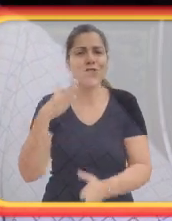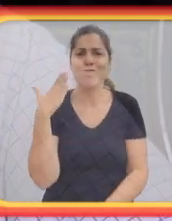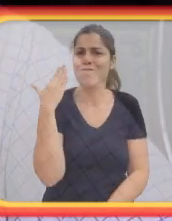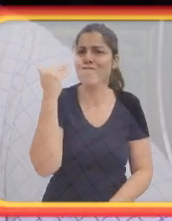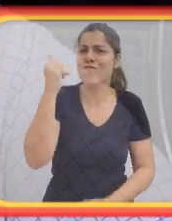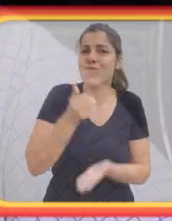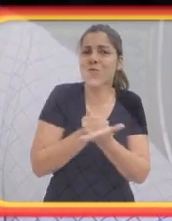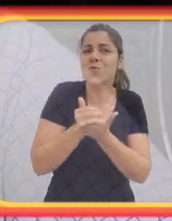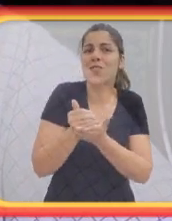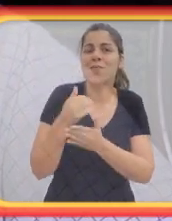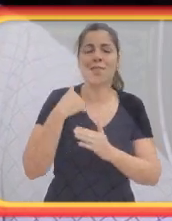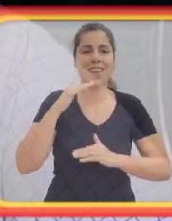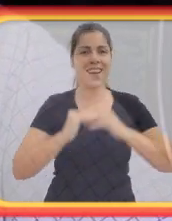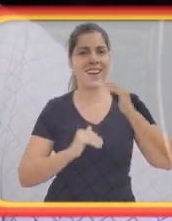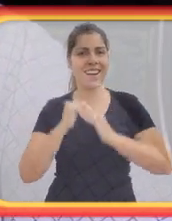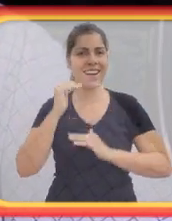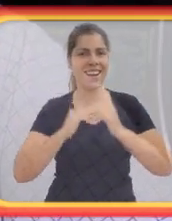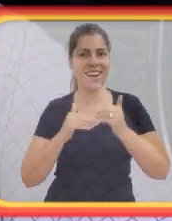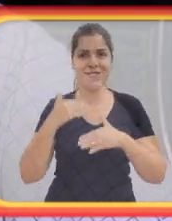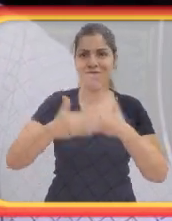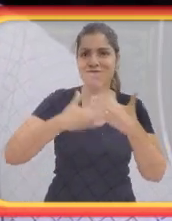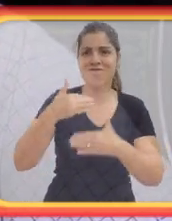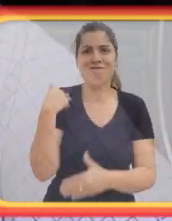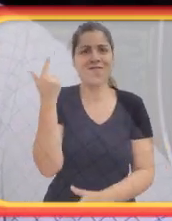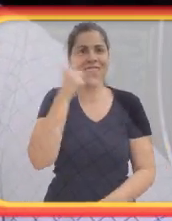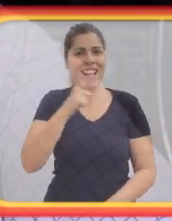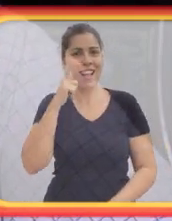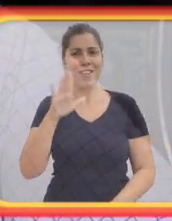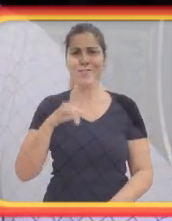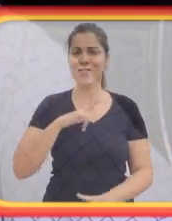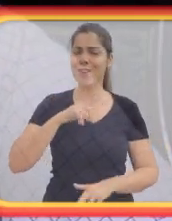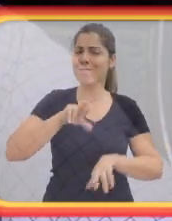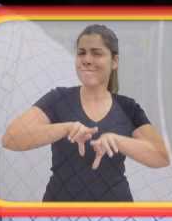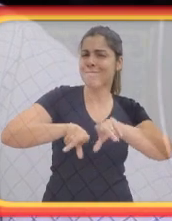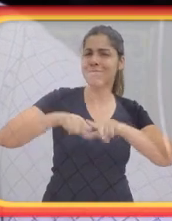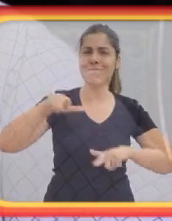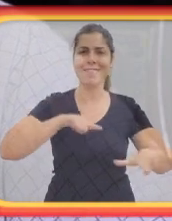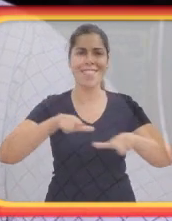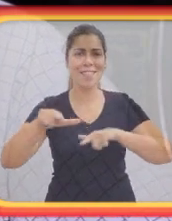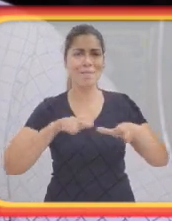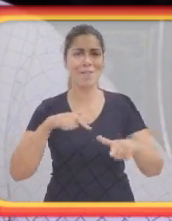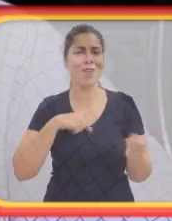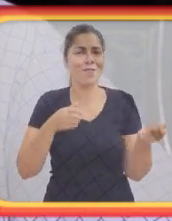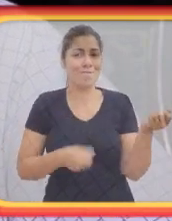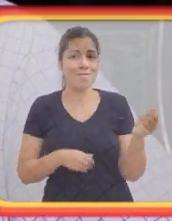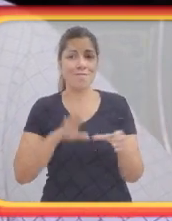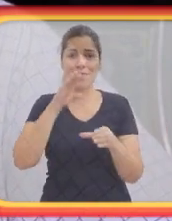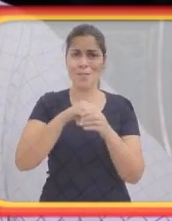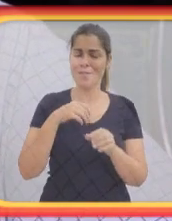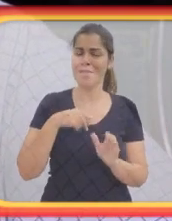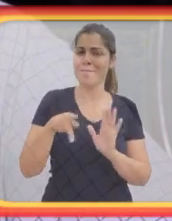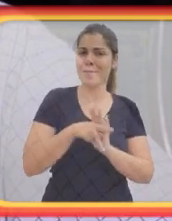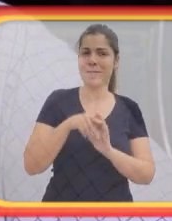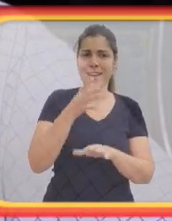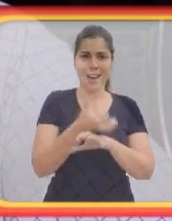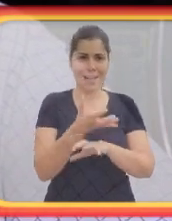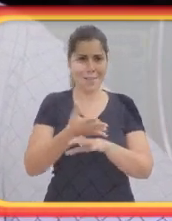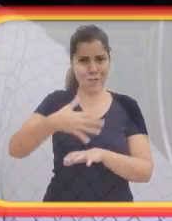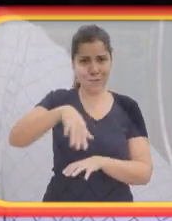saiu, foi um disco que fez até um certo sucesso, e aí começou a minha carreira,